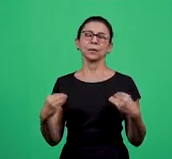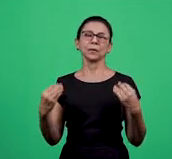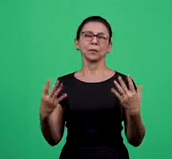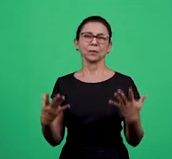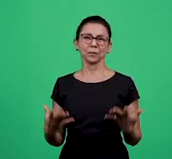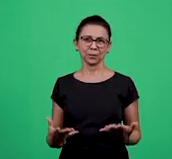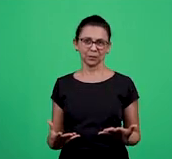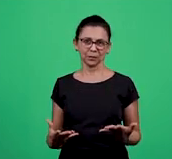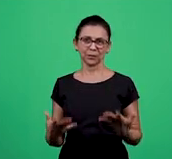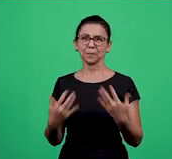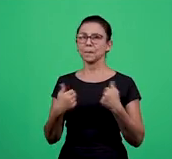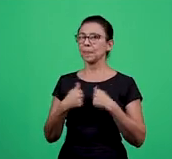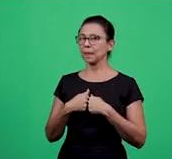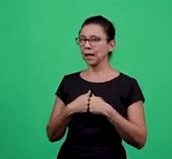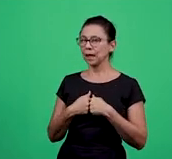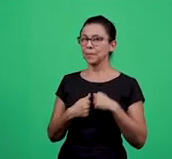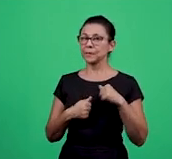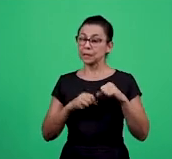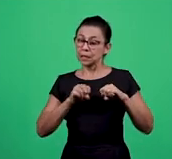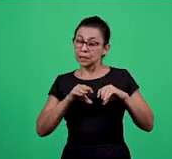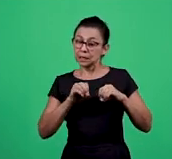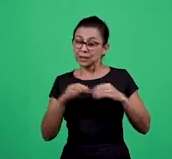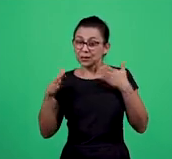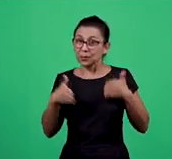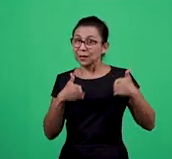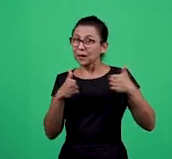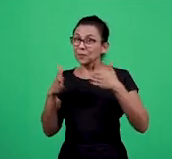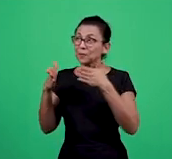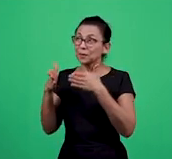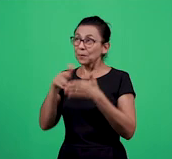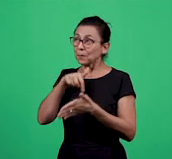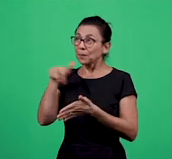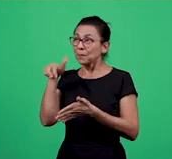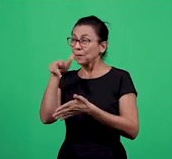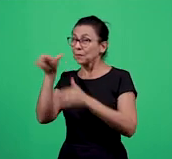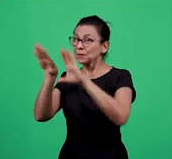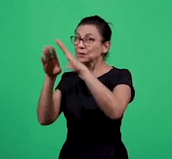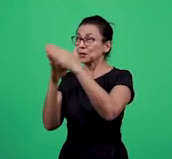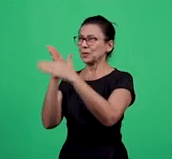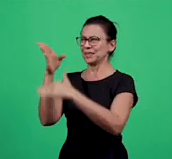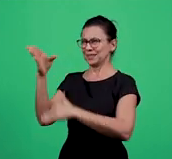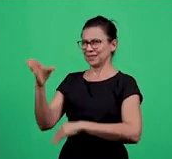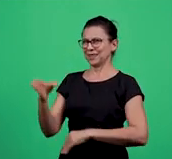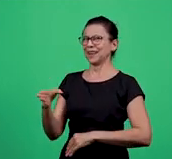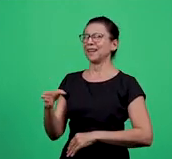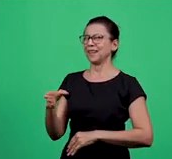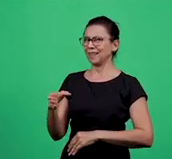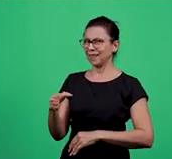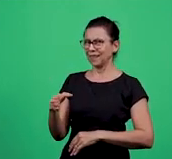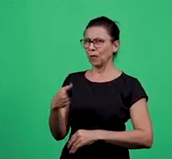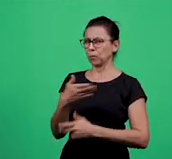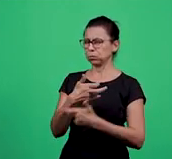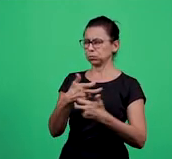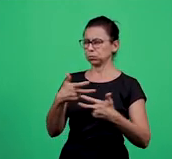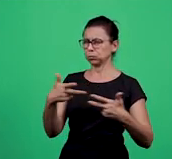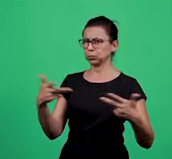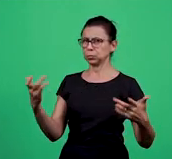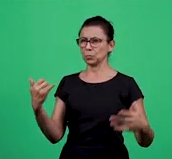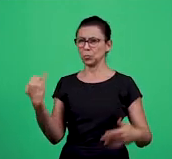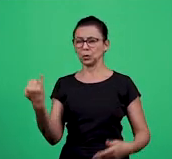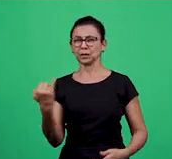Fala do caminho que nos leva para a eternidade. Aqui dentro da palavra do Senhor tem muitas